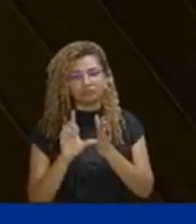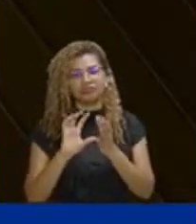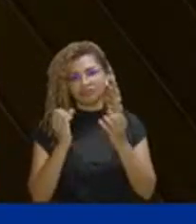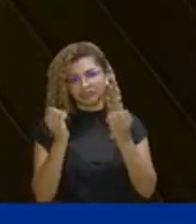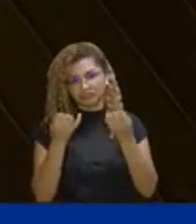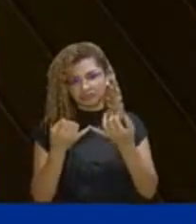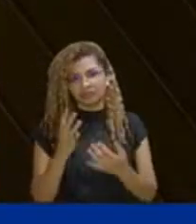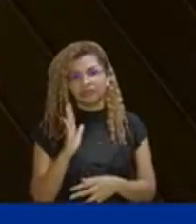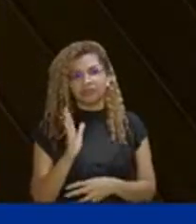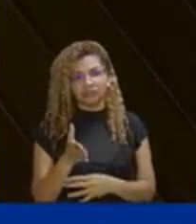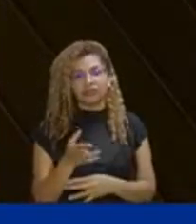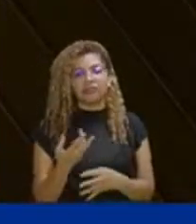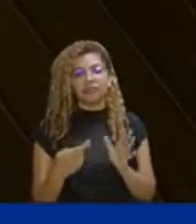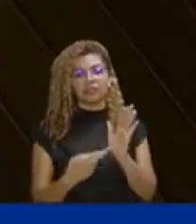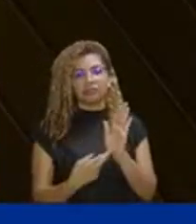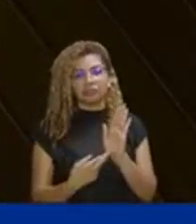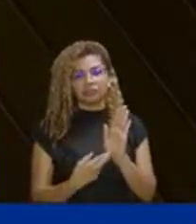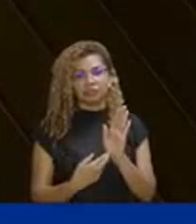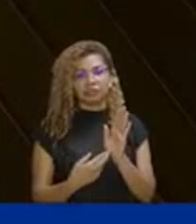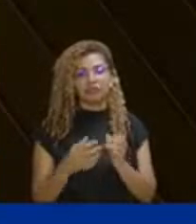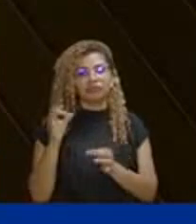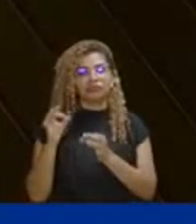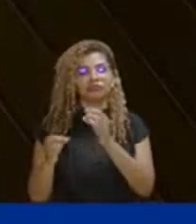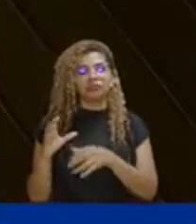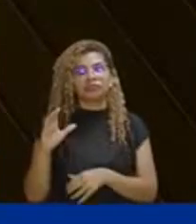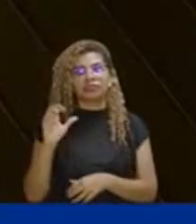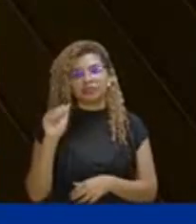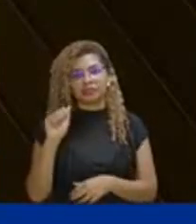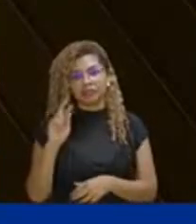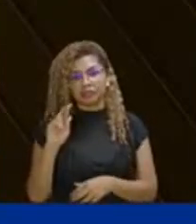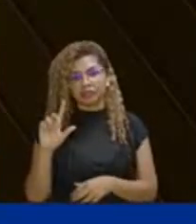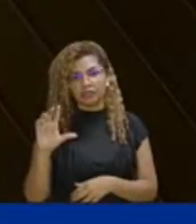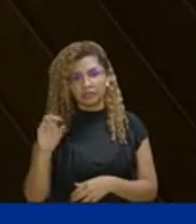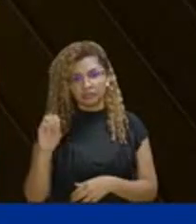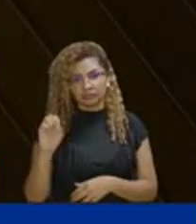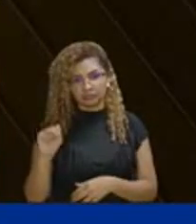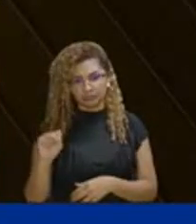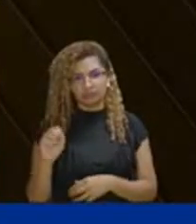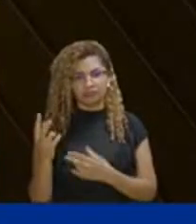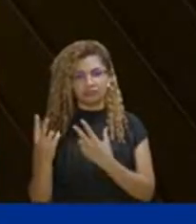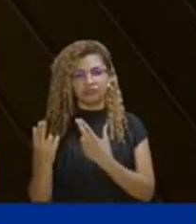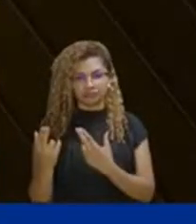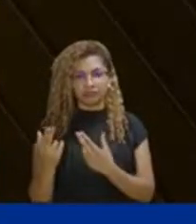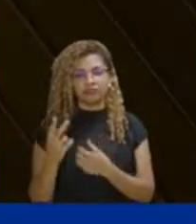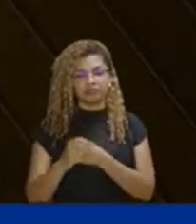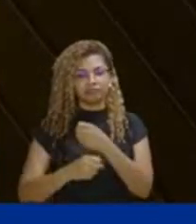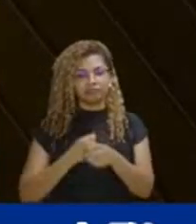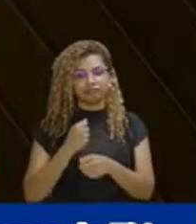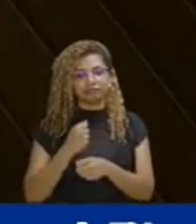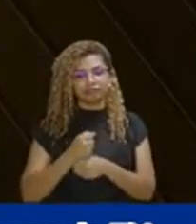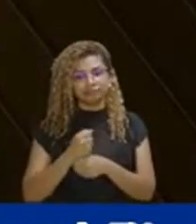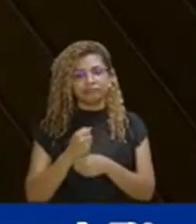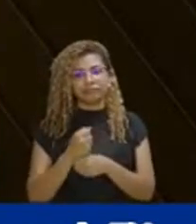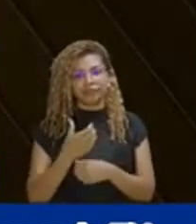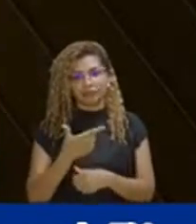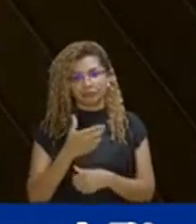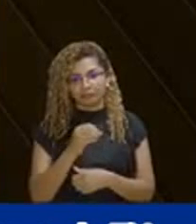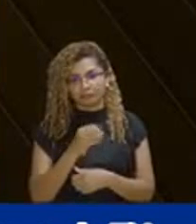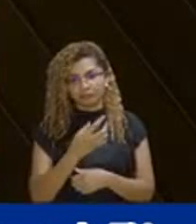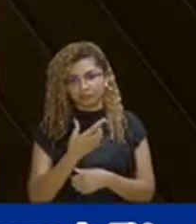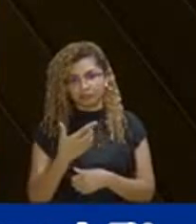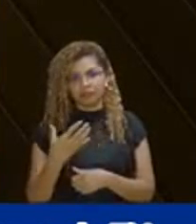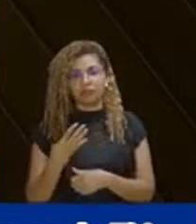0608331, de relatoria do juiz Carlos Fernando, julgado em 26 de nove de 2024. Naquele processo, a veiculação da